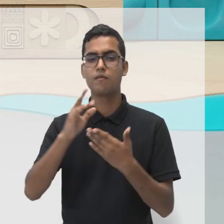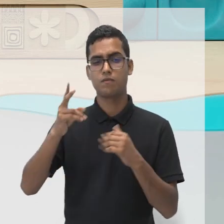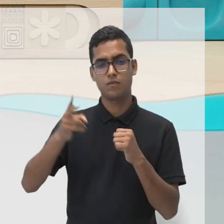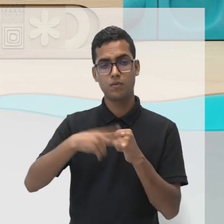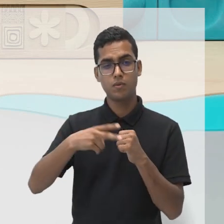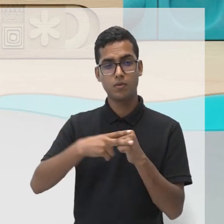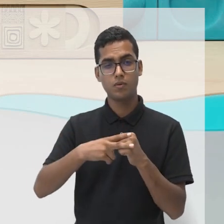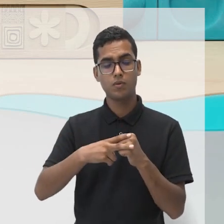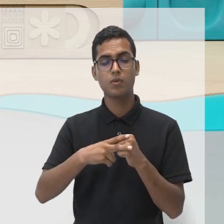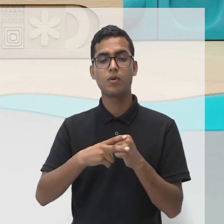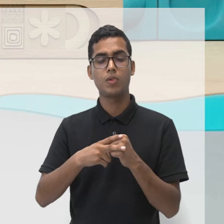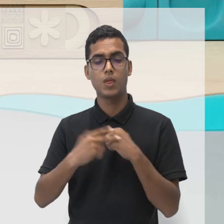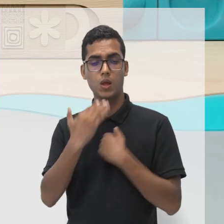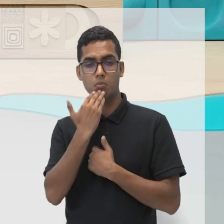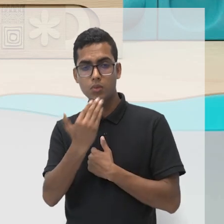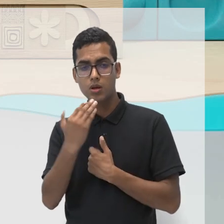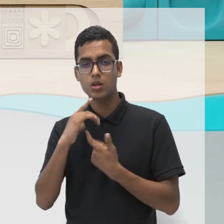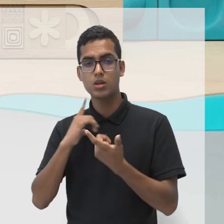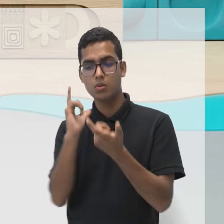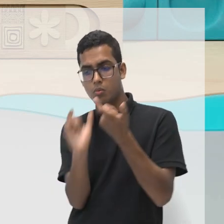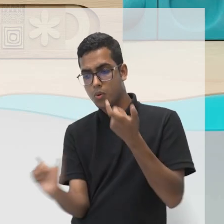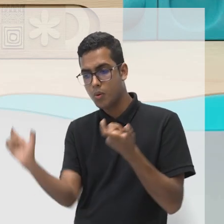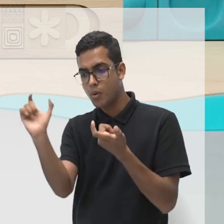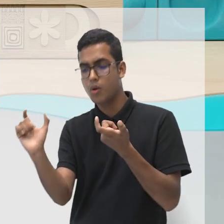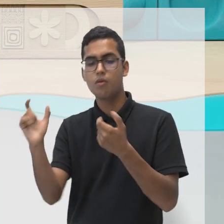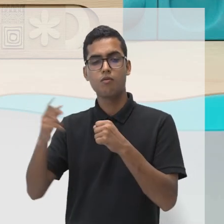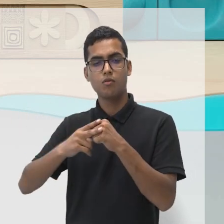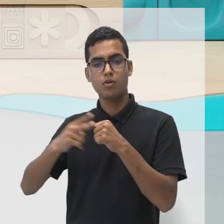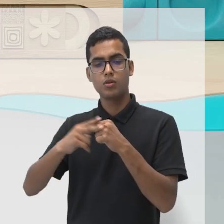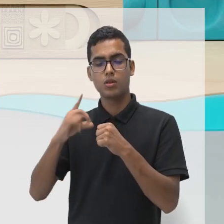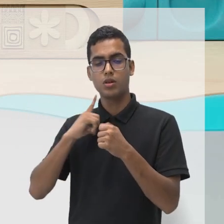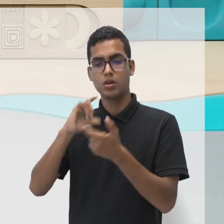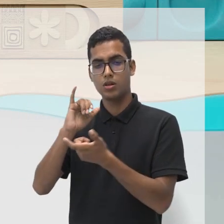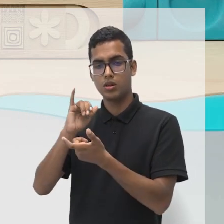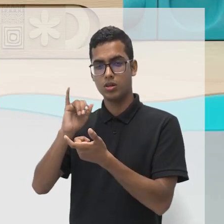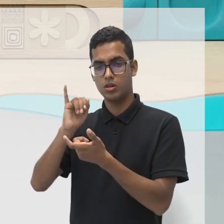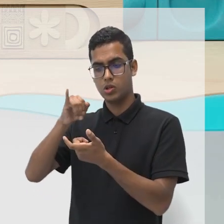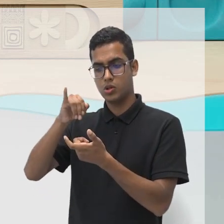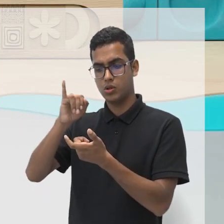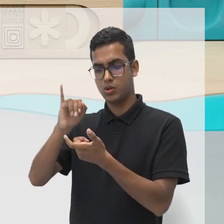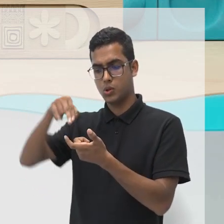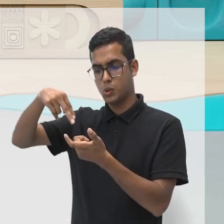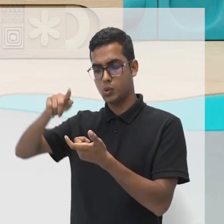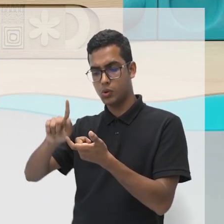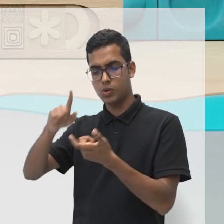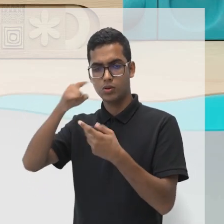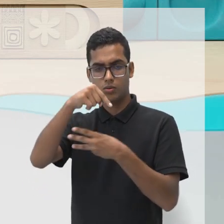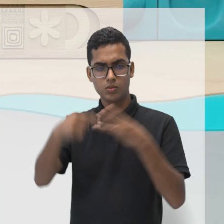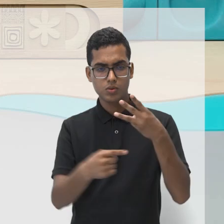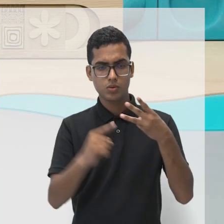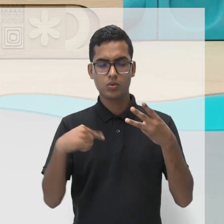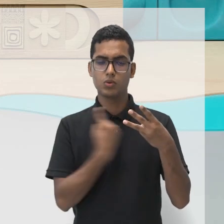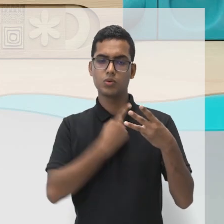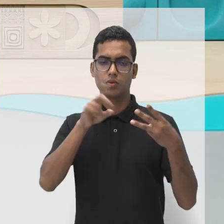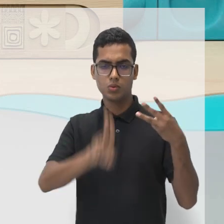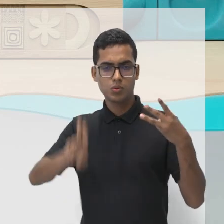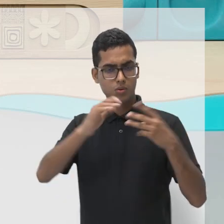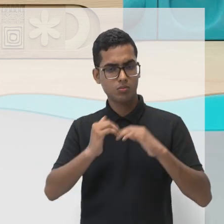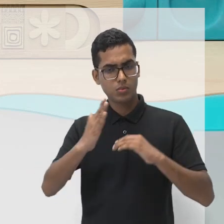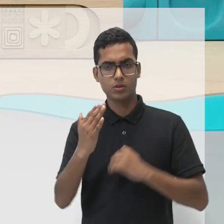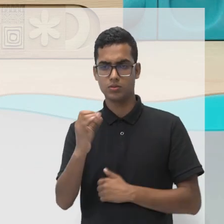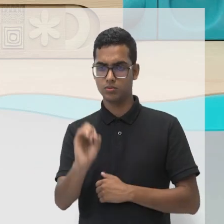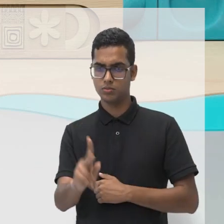que exigem que o verbo subsequente tenha terminação em ing. São eles like, love, prefer, são os que nós